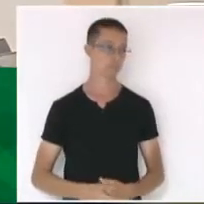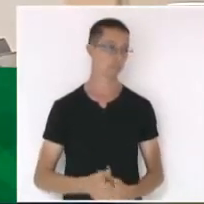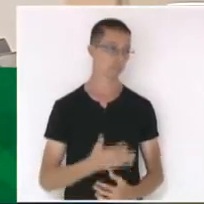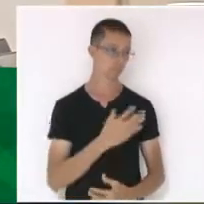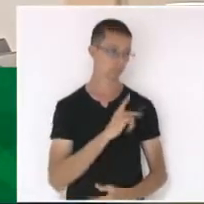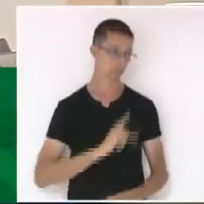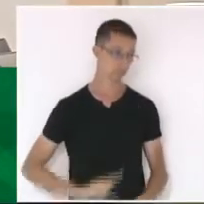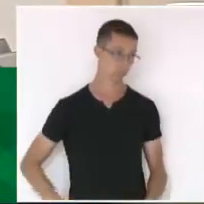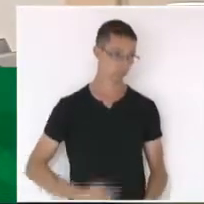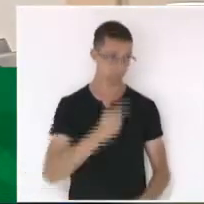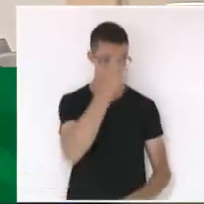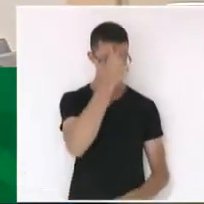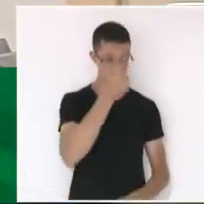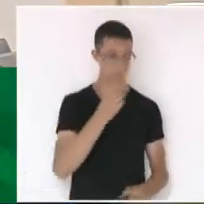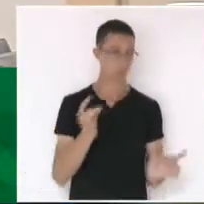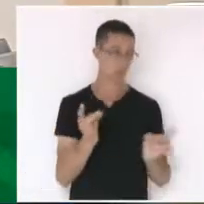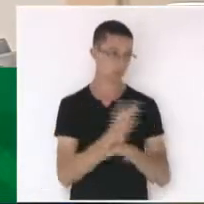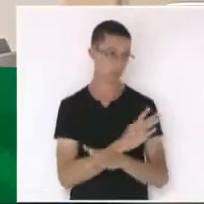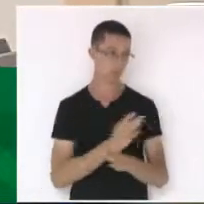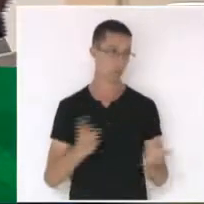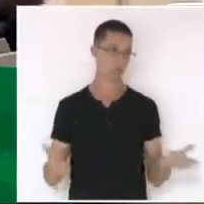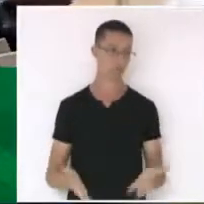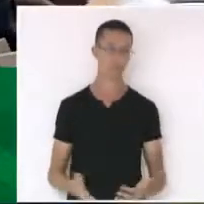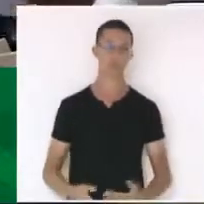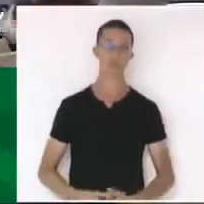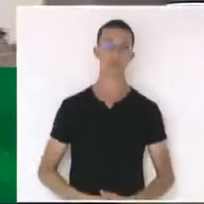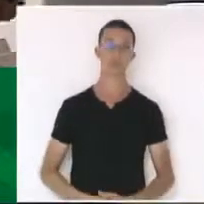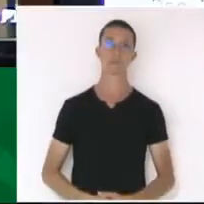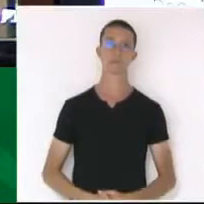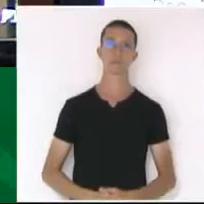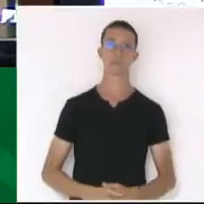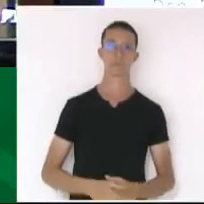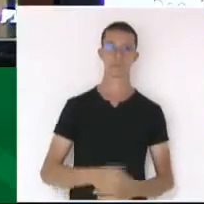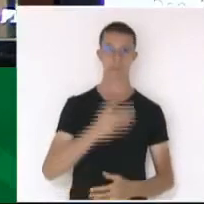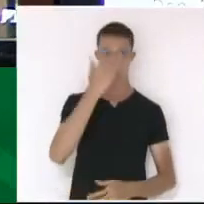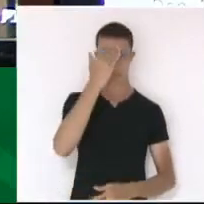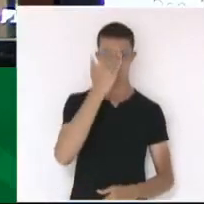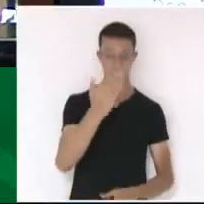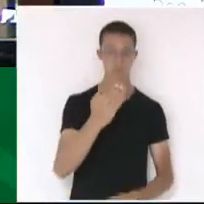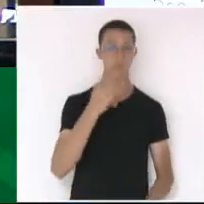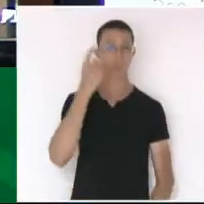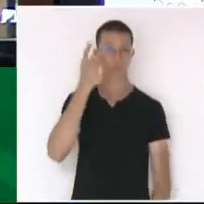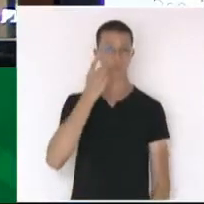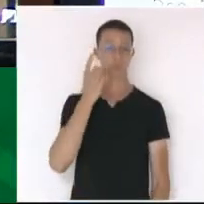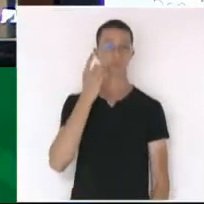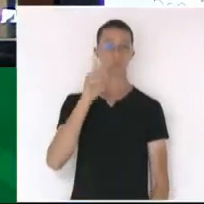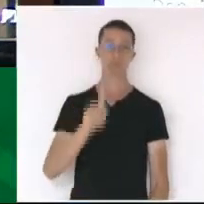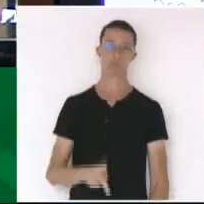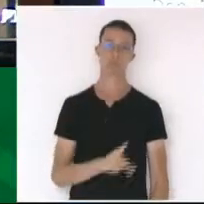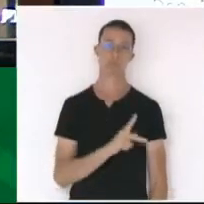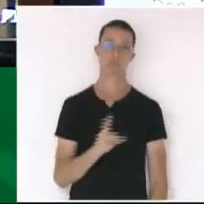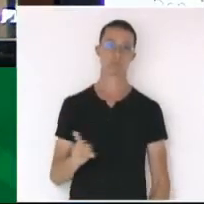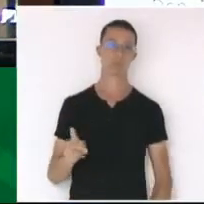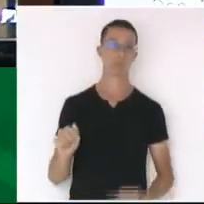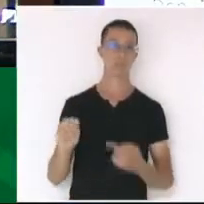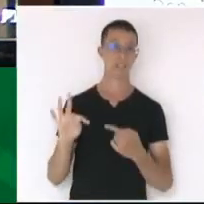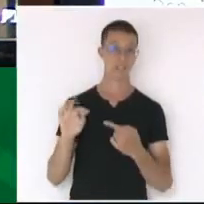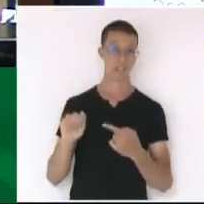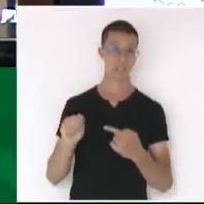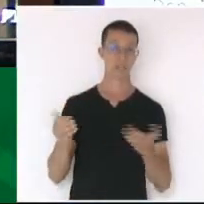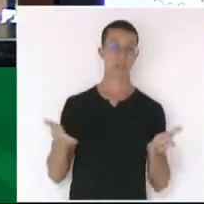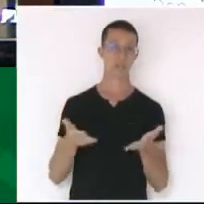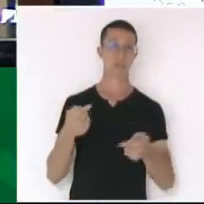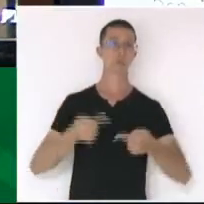era o que nós temos para hoje obrigado Deputado Padre Pedro em discussão as atas que